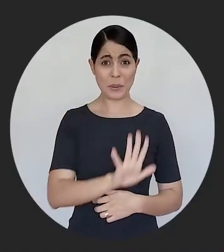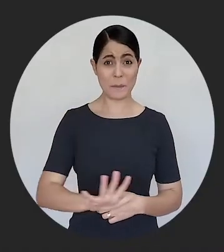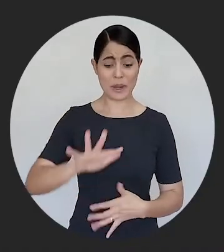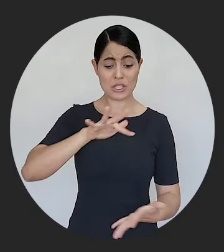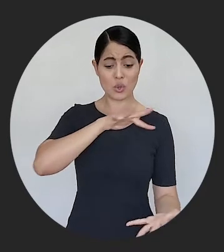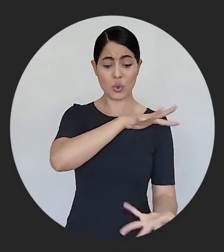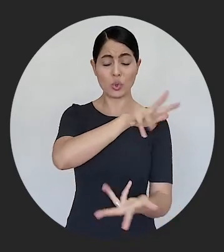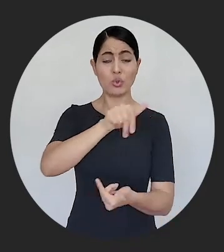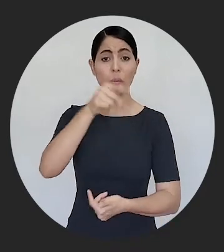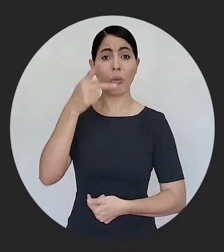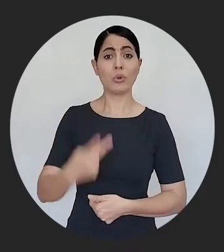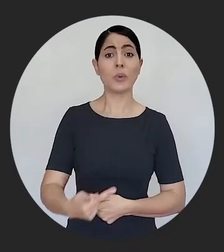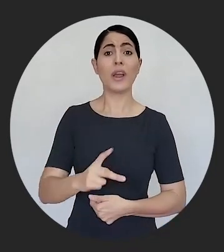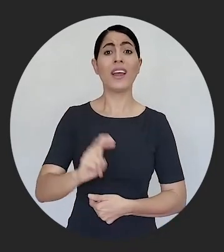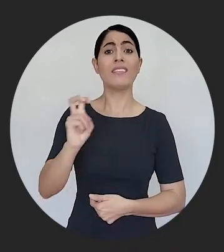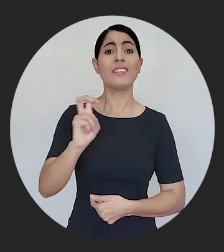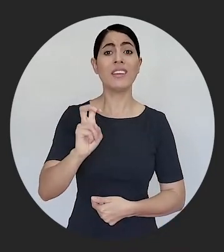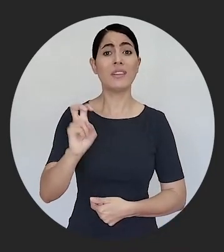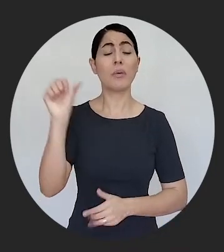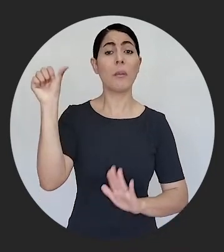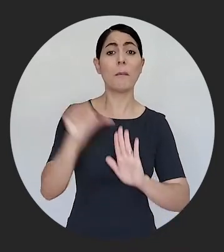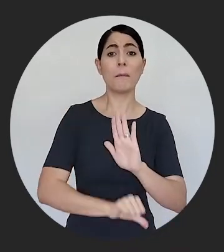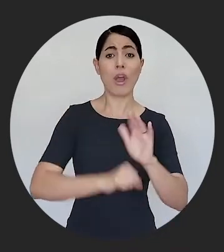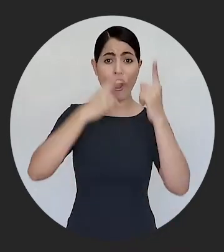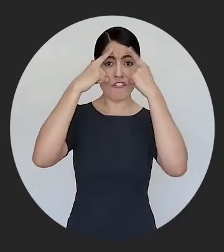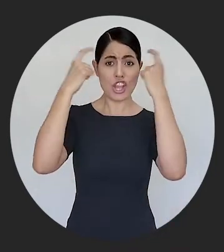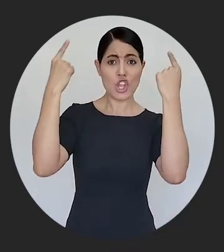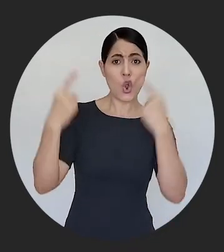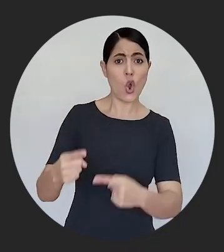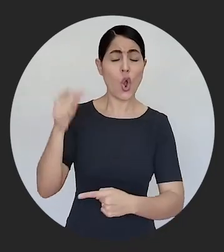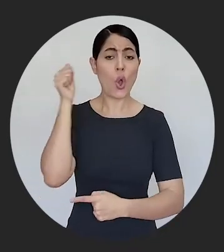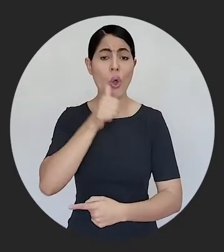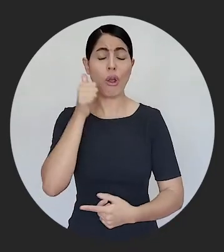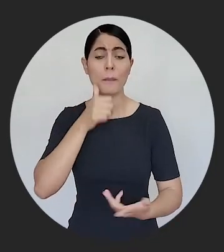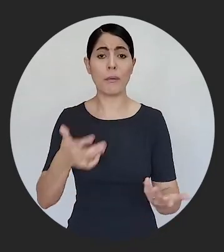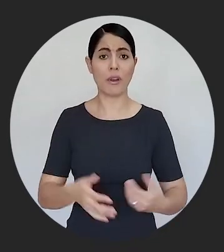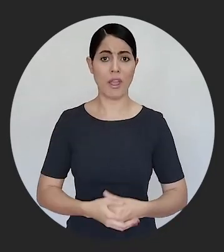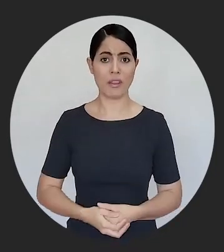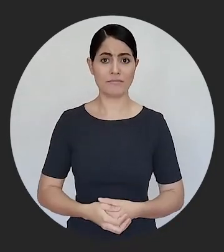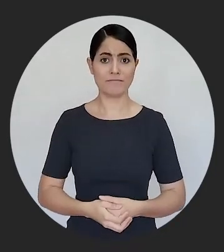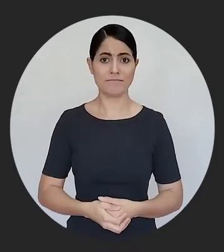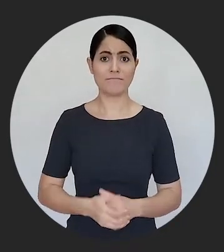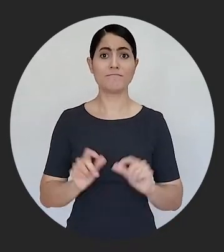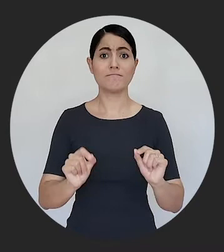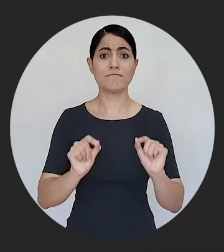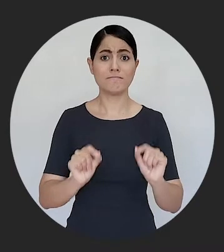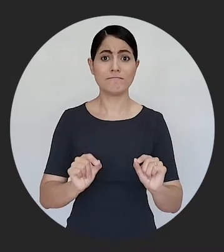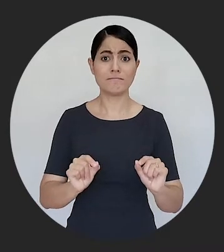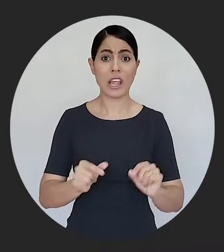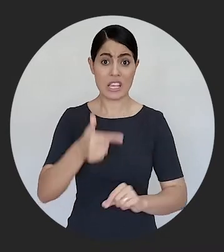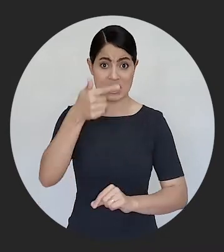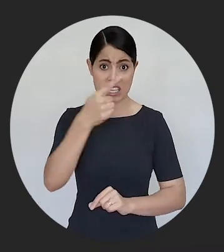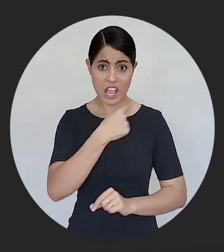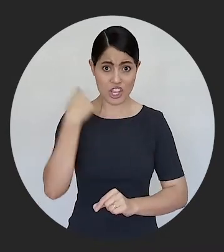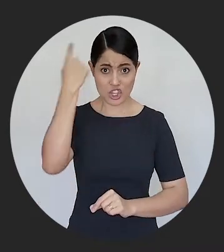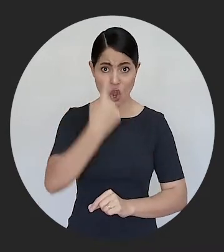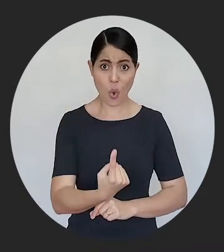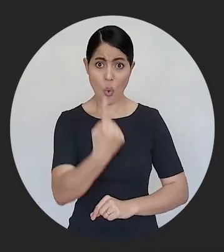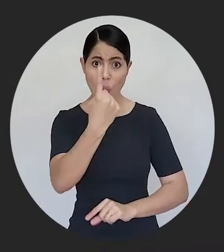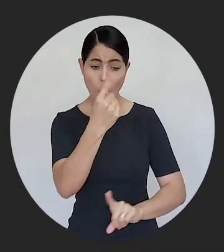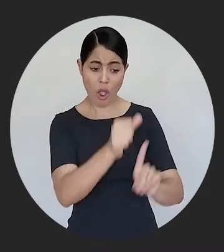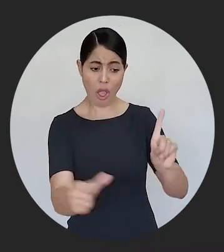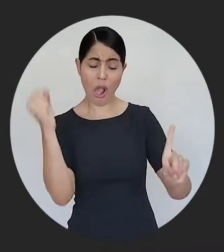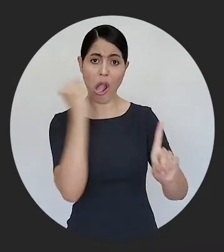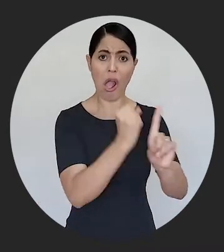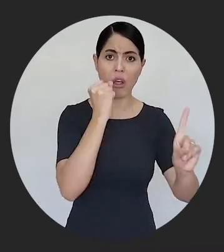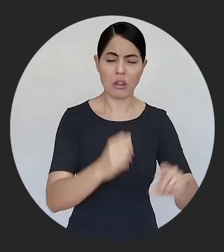país mais violento contra as mulheres. A cada 7 horas, uma mulher é morta vítima de feminicídio. Mais de